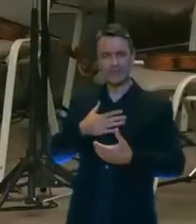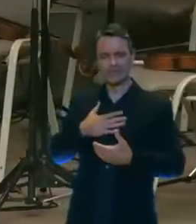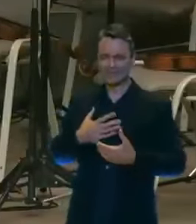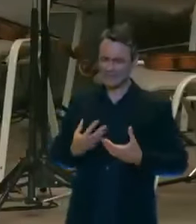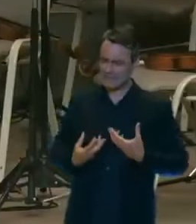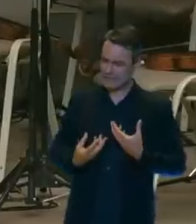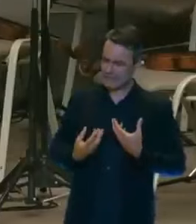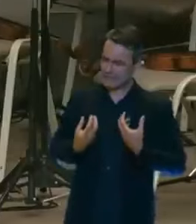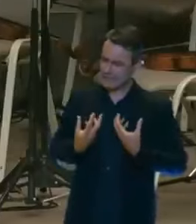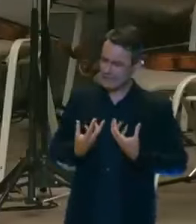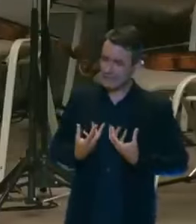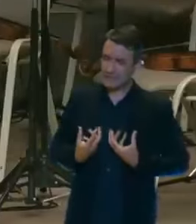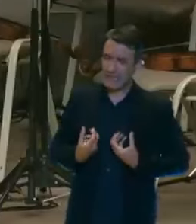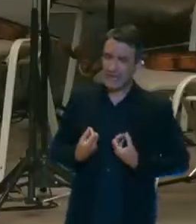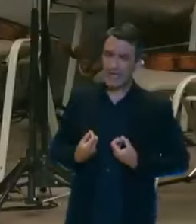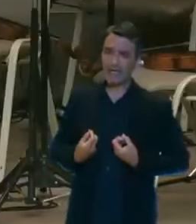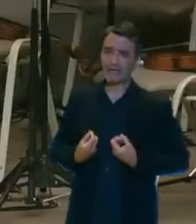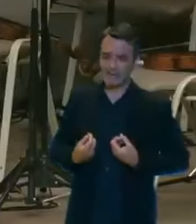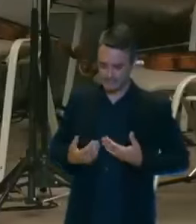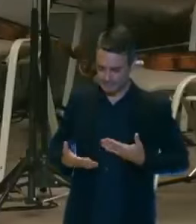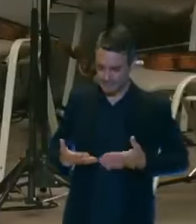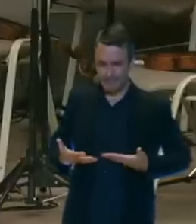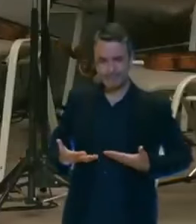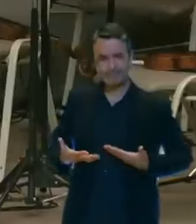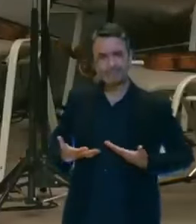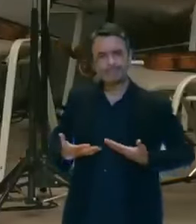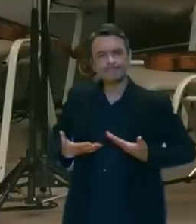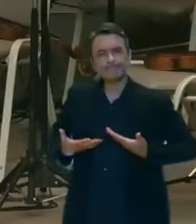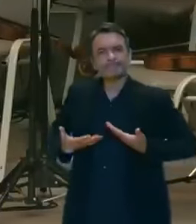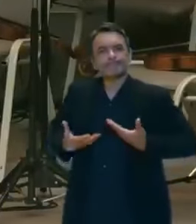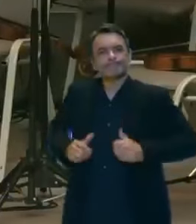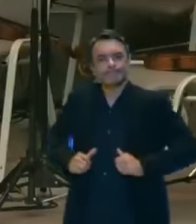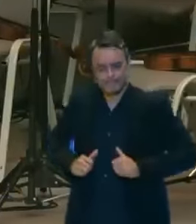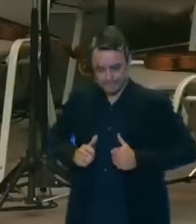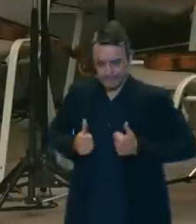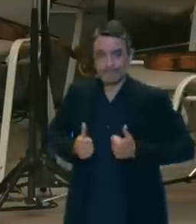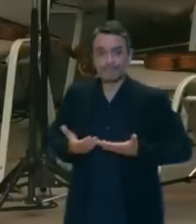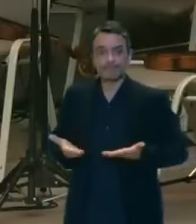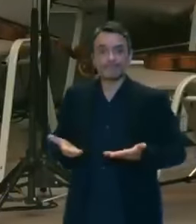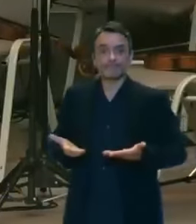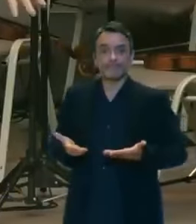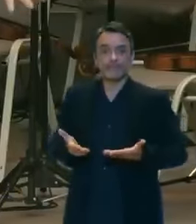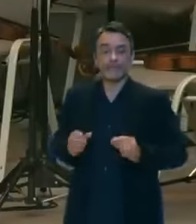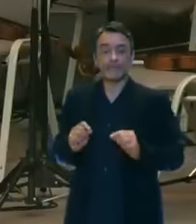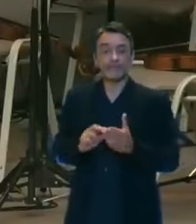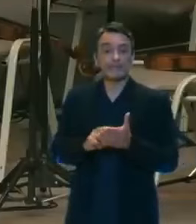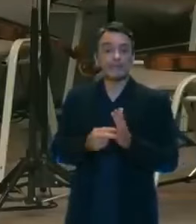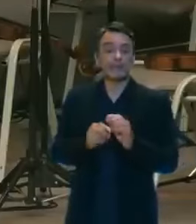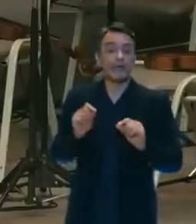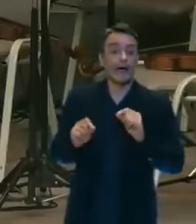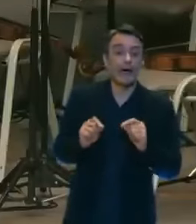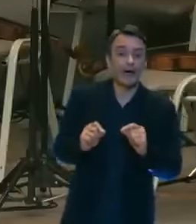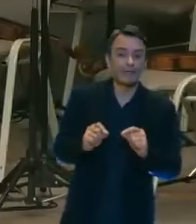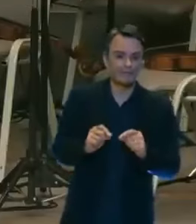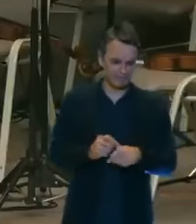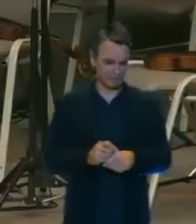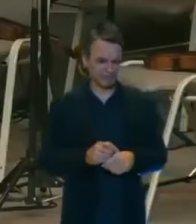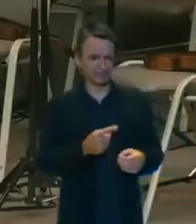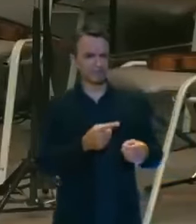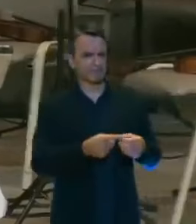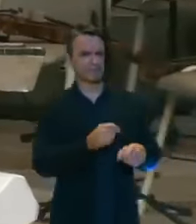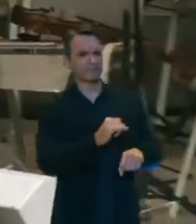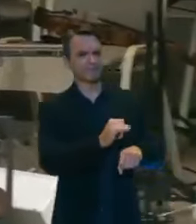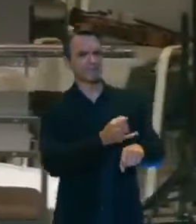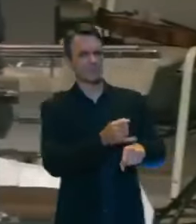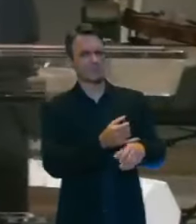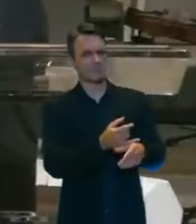anunciado por uma voz ou por uma fala. E a primeira é: falem ao coração de Jerusalém. Versículo